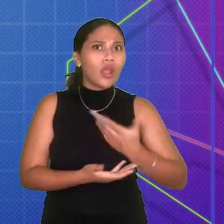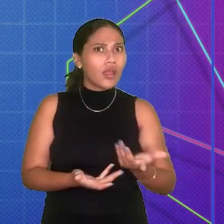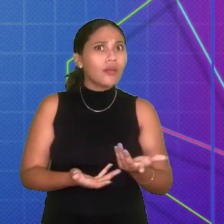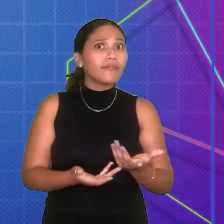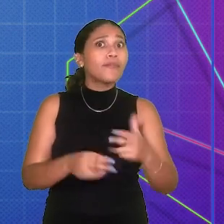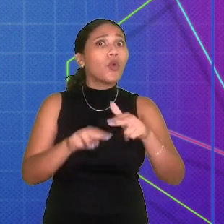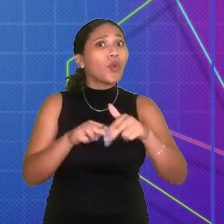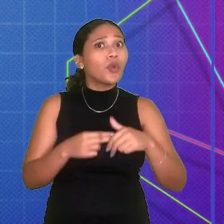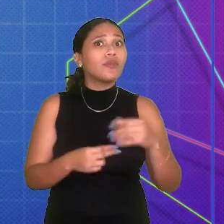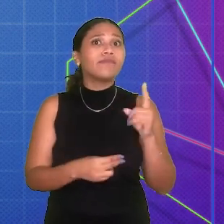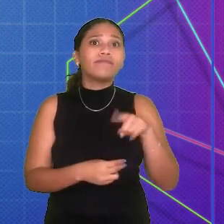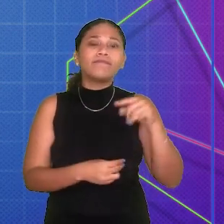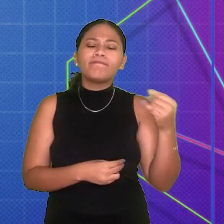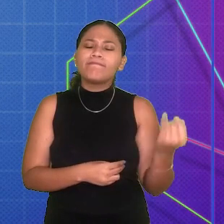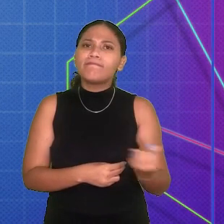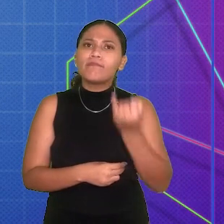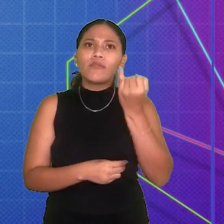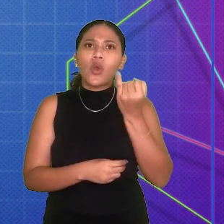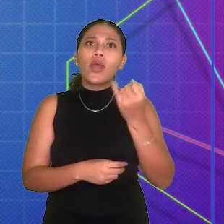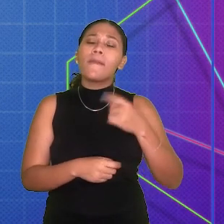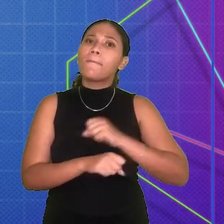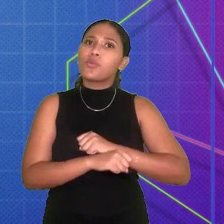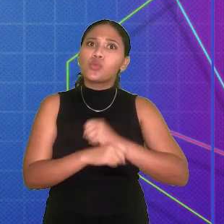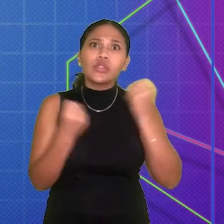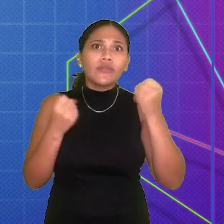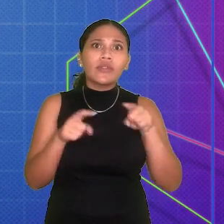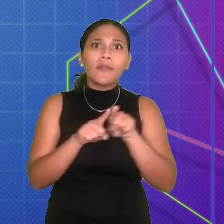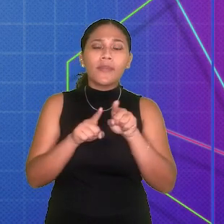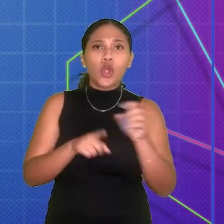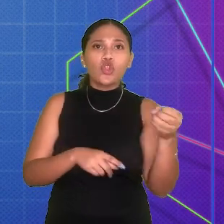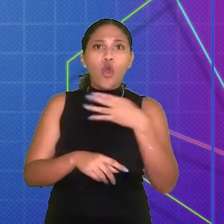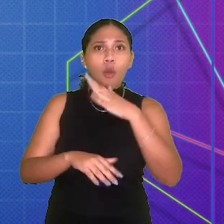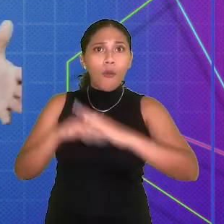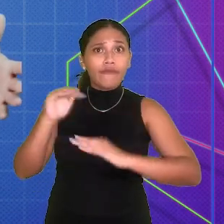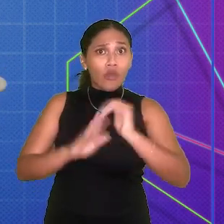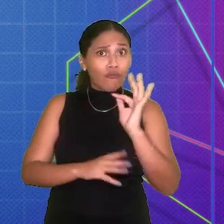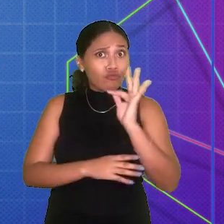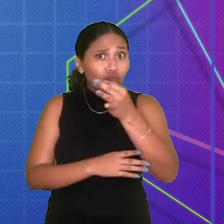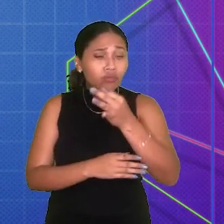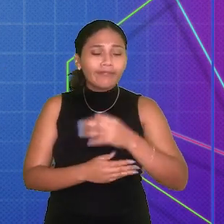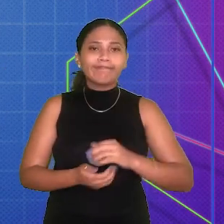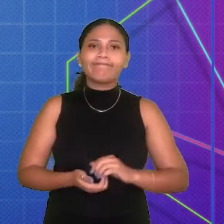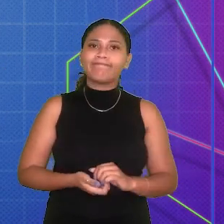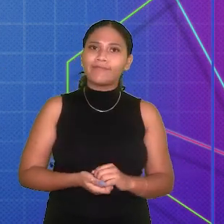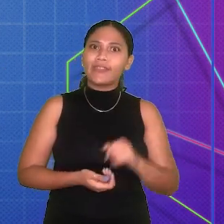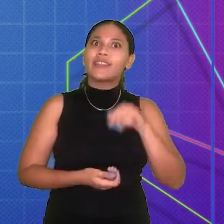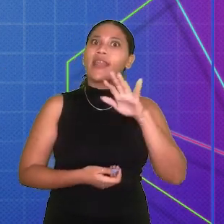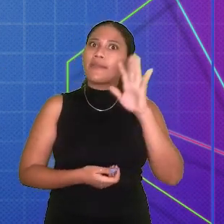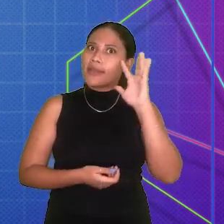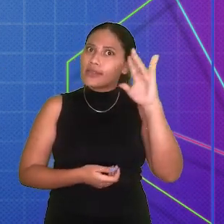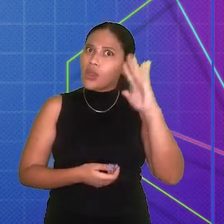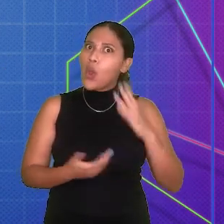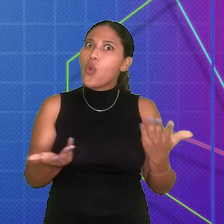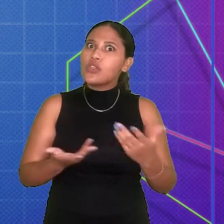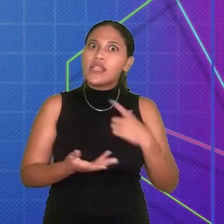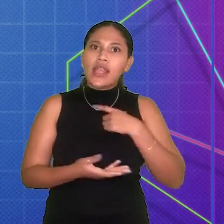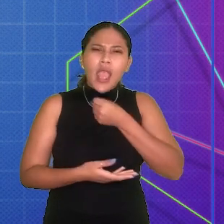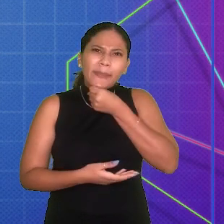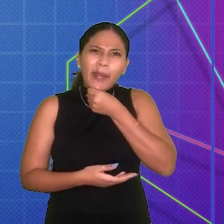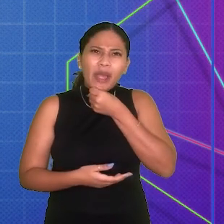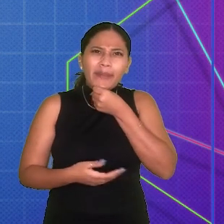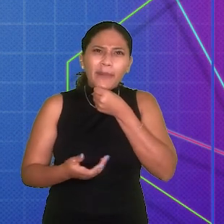isso, é impossível prever qual a nova profissão virá disso no futuro. Quem imaginaria que hoje em dia teríamos narradores